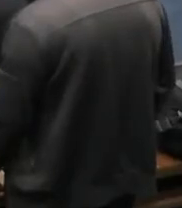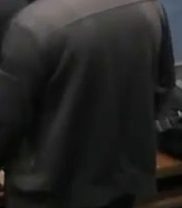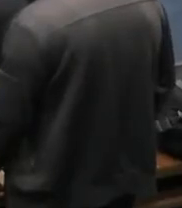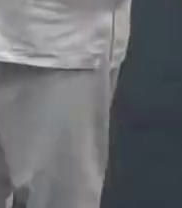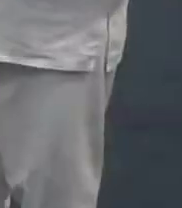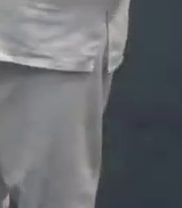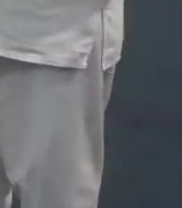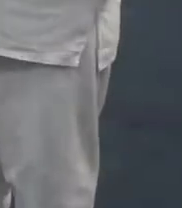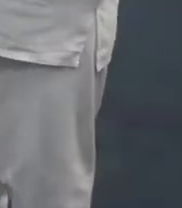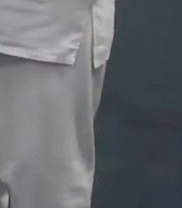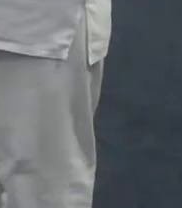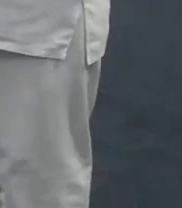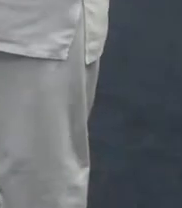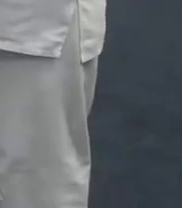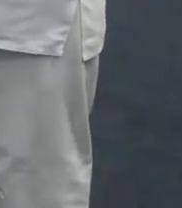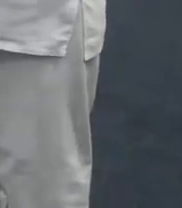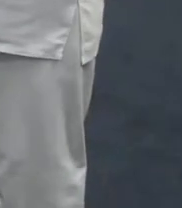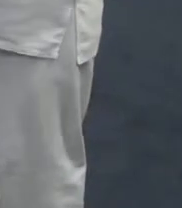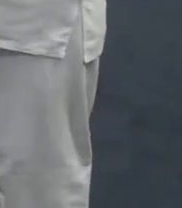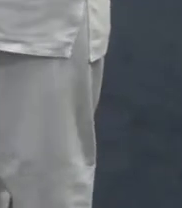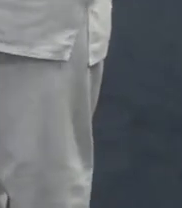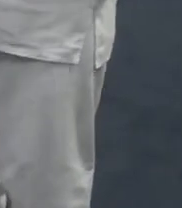E aí